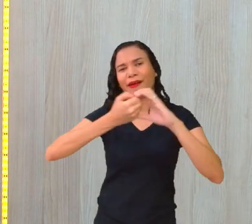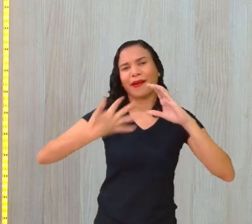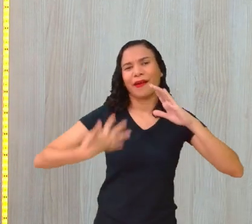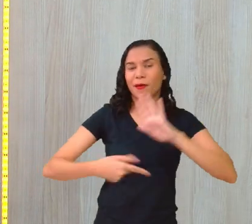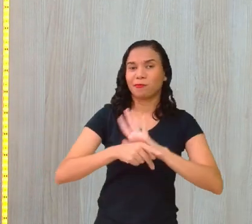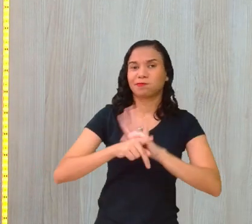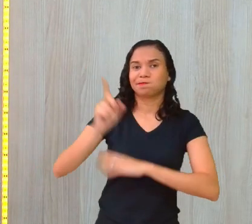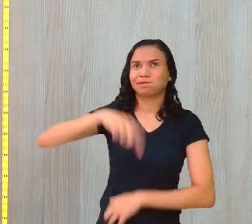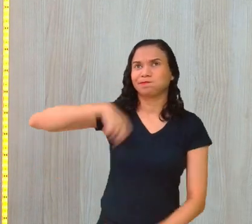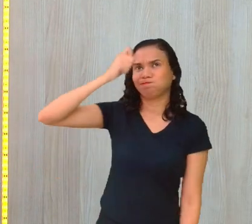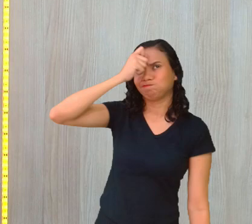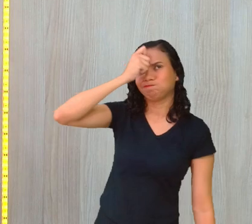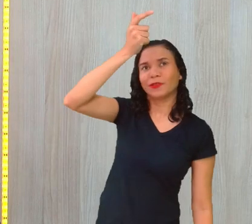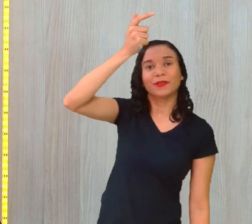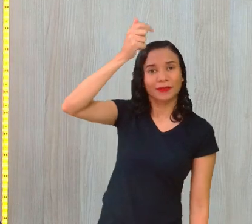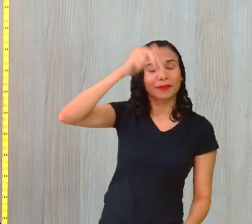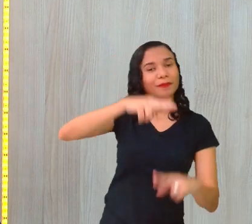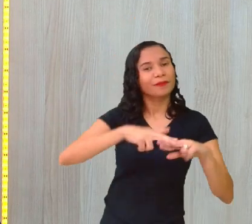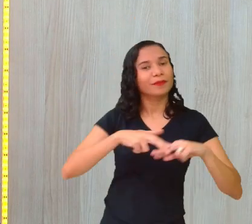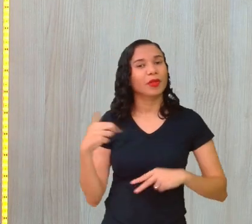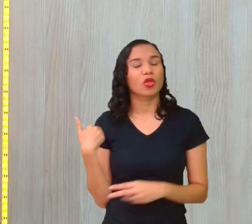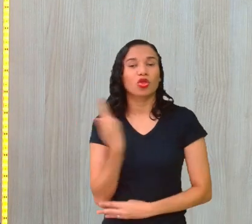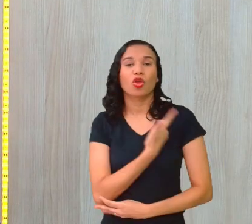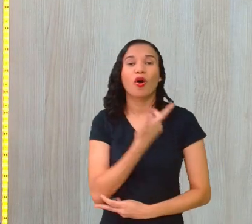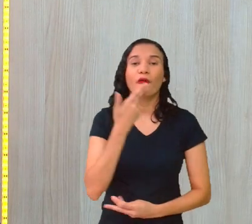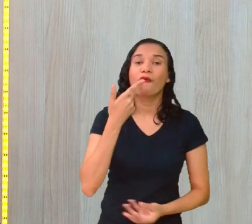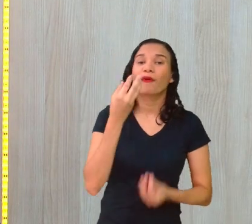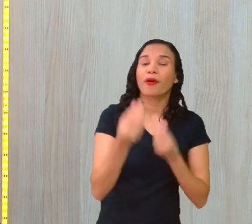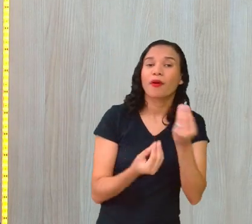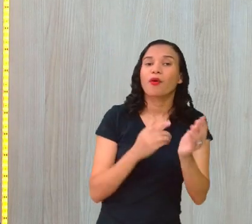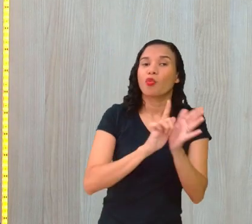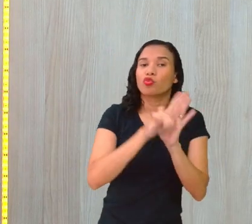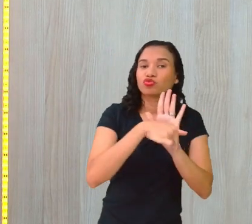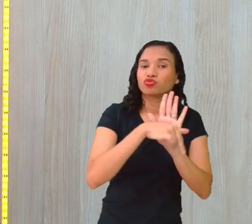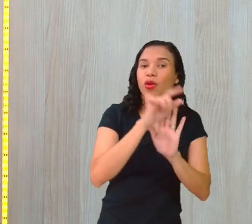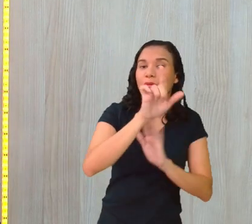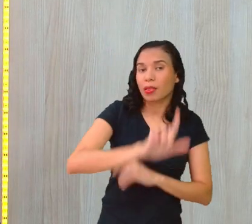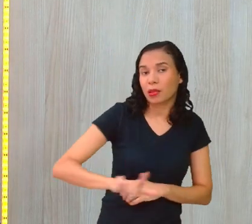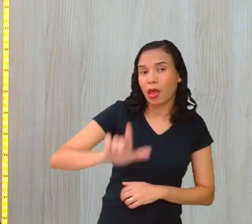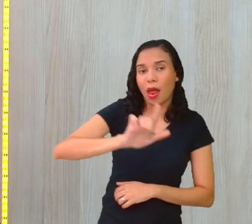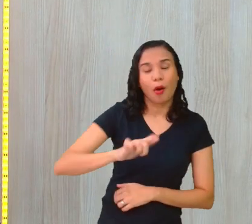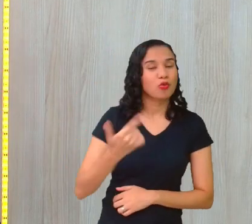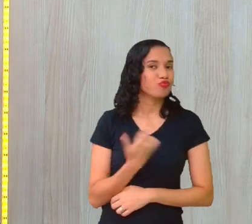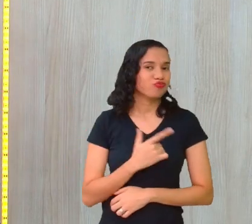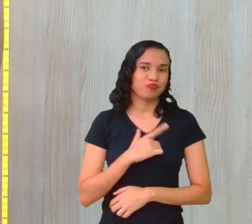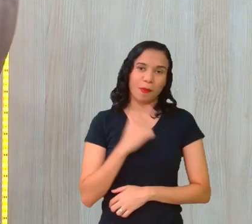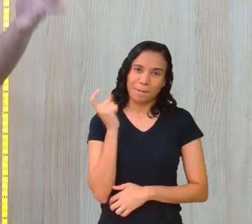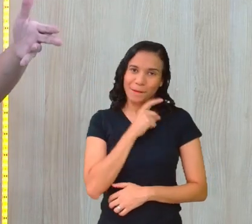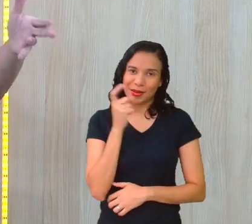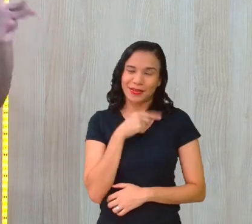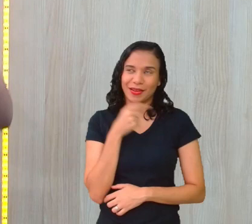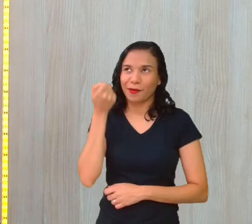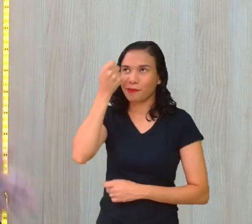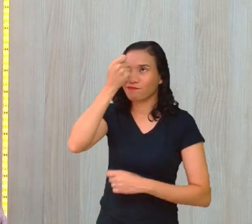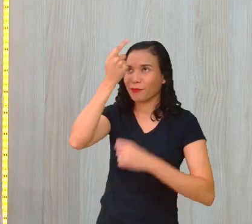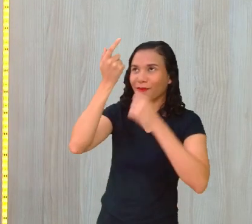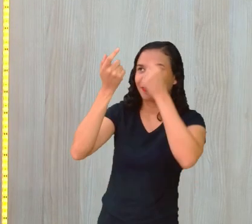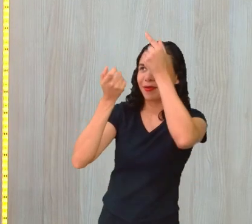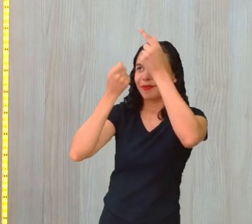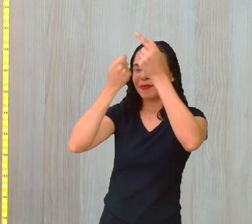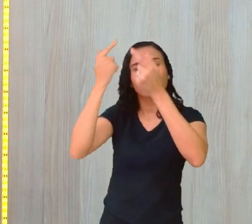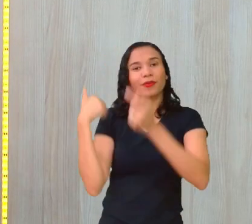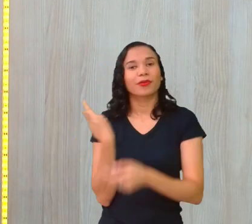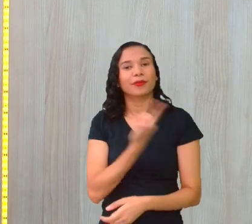coisa inventada. E aí, se quando a gente diz que os gêneros literários não mentem, né? Eles estão criando. Quando a gente